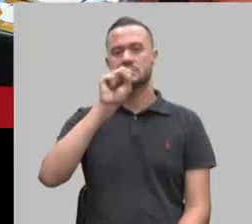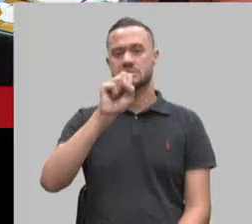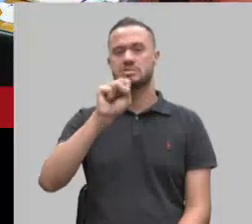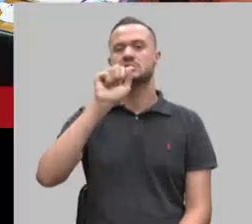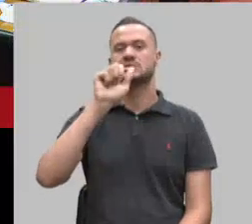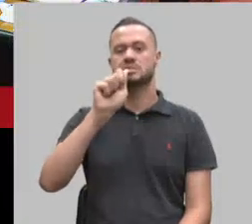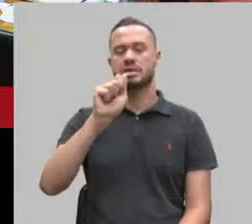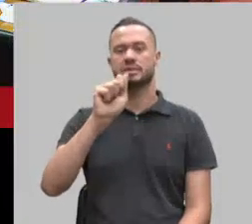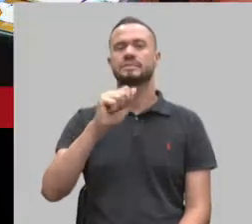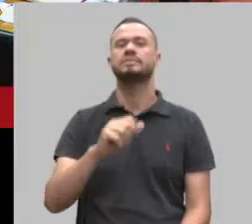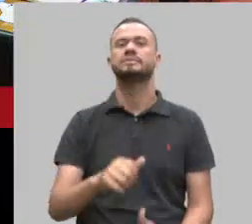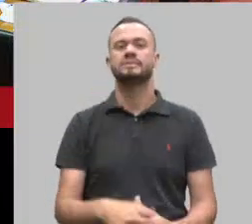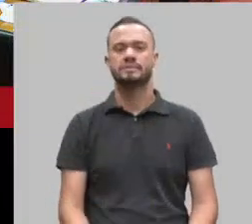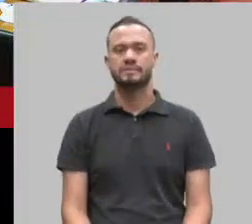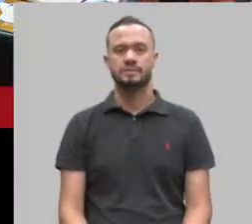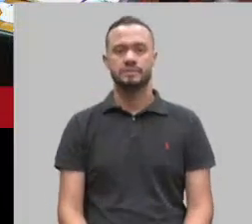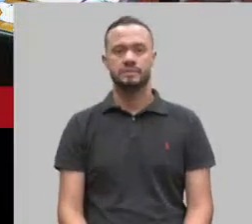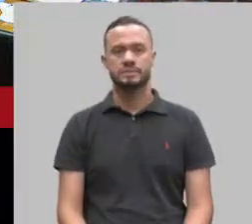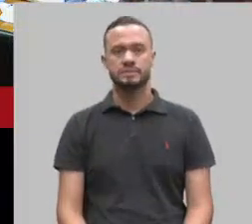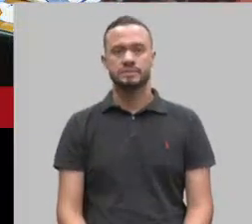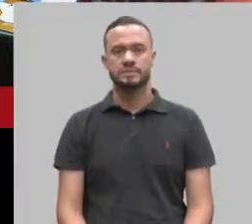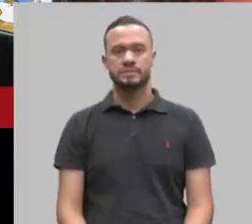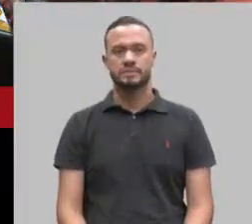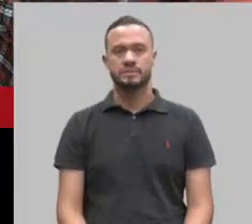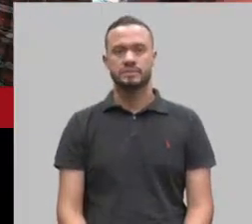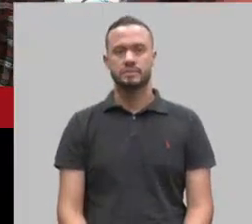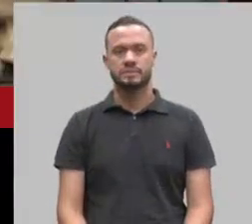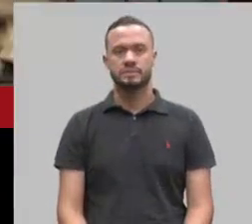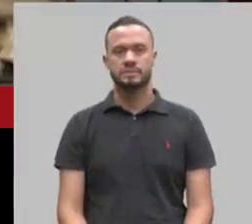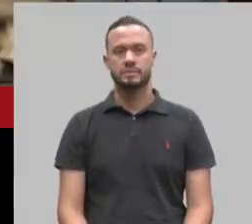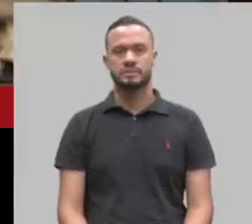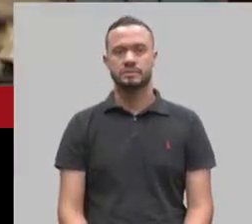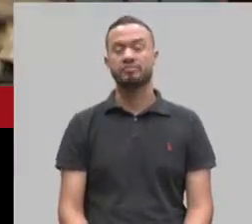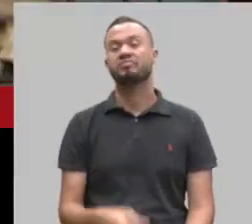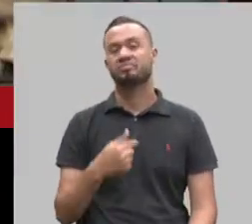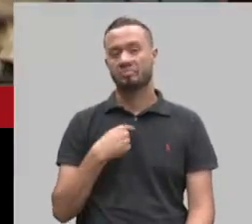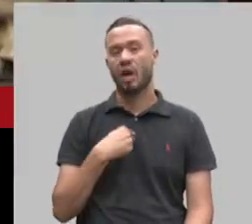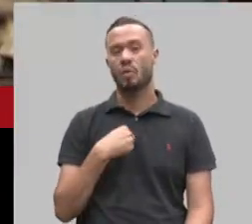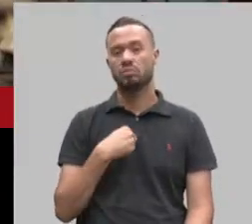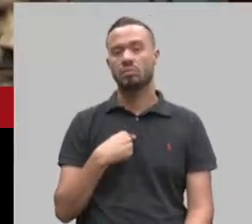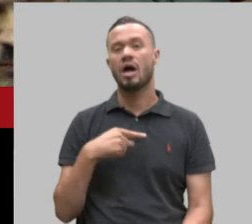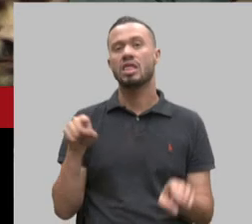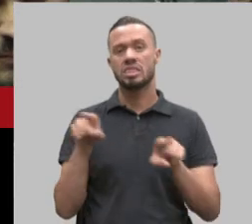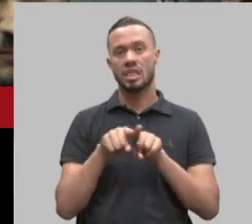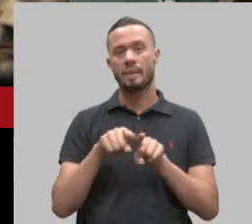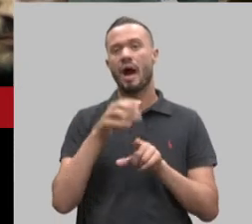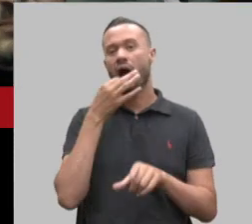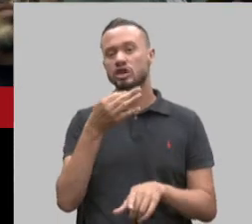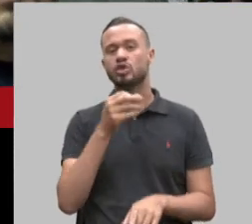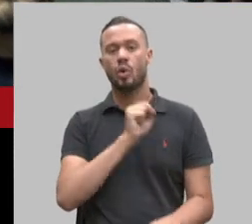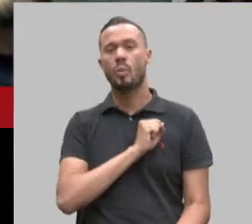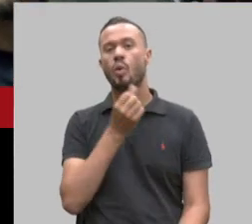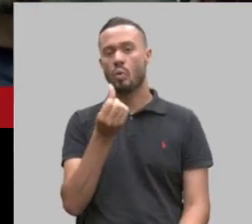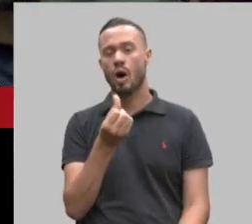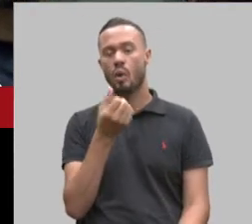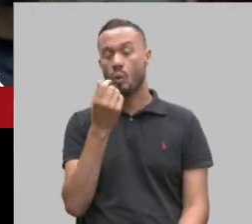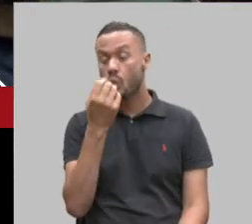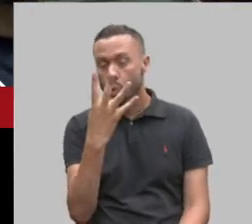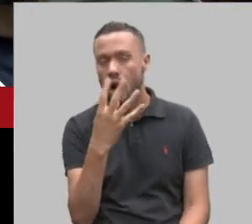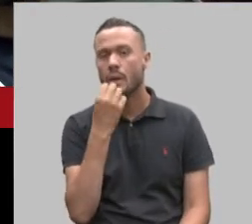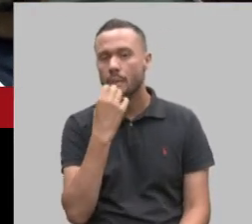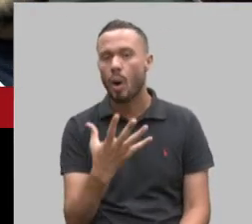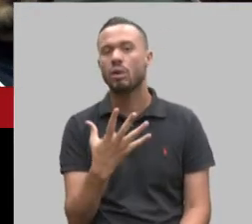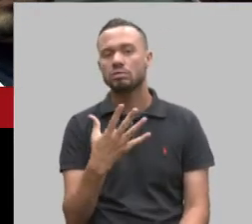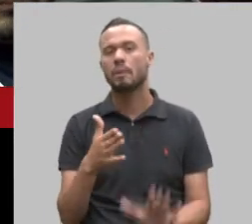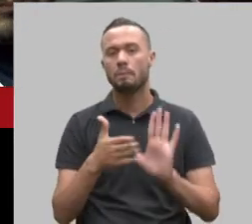Norte de Montes Claros e eu sou a favor sim da proposta de número quatro porque ela fala muito sobre o